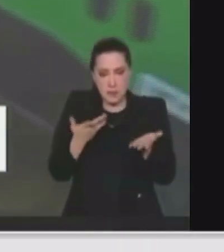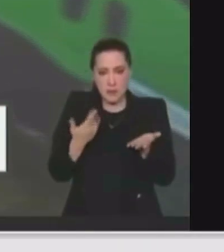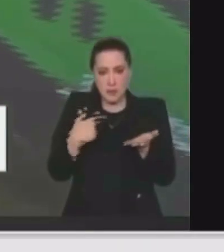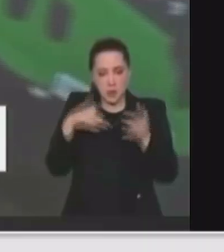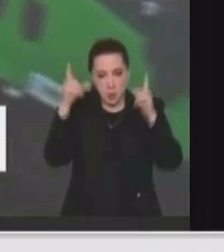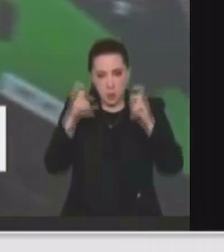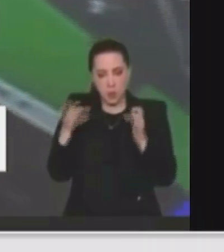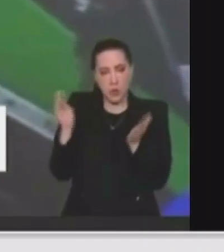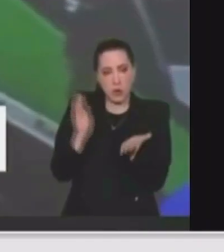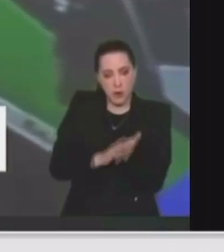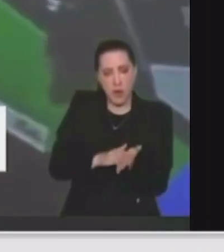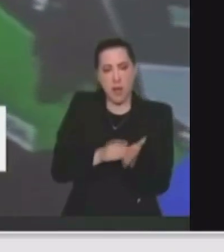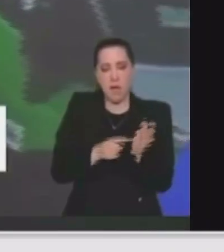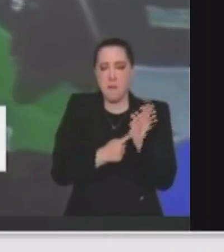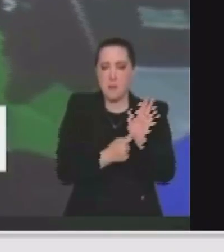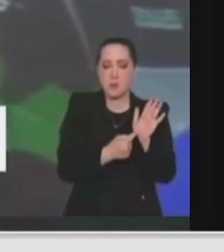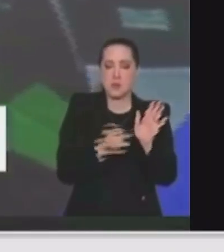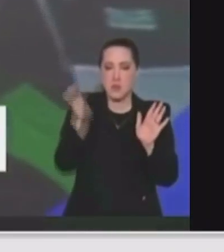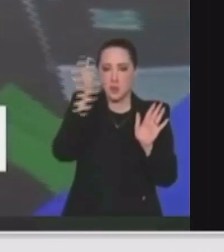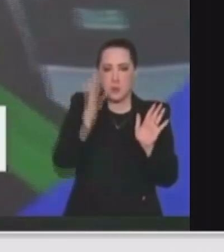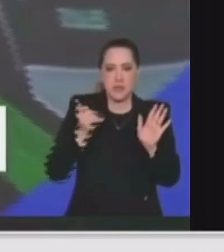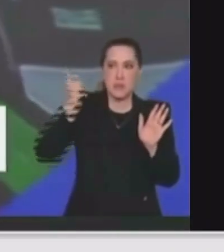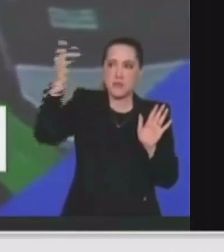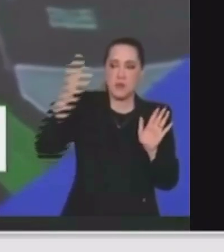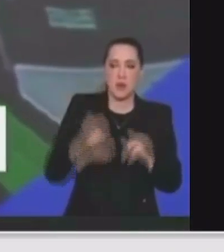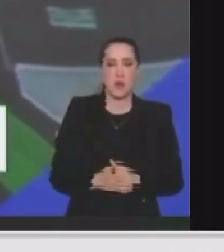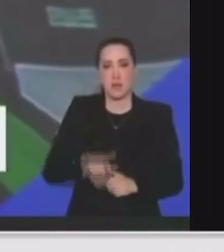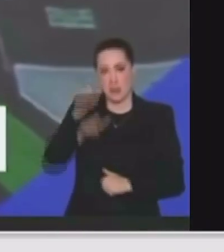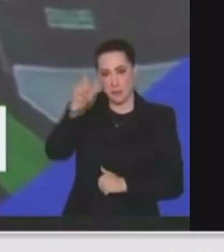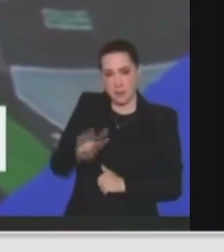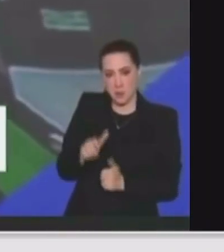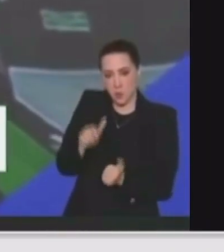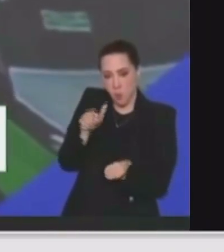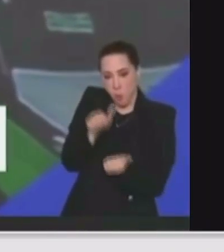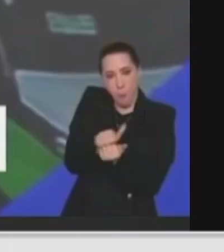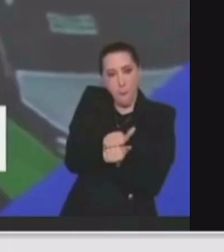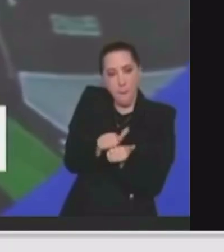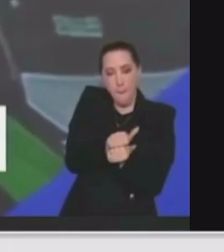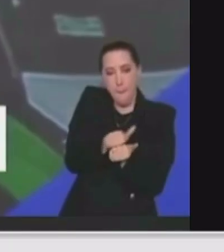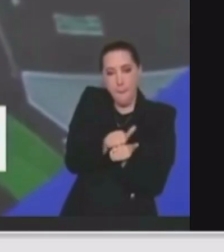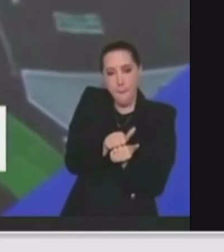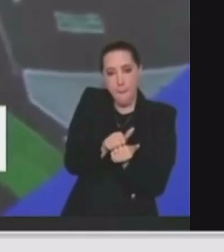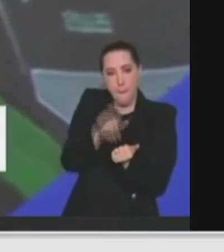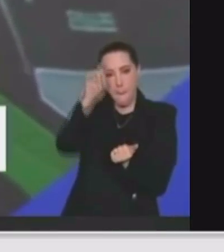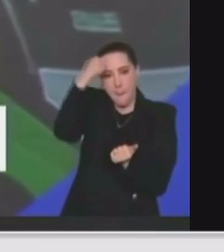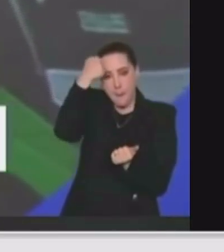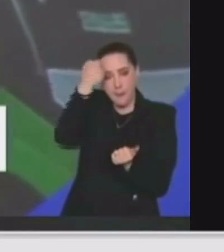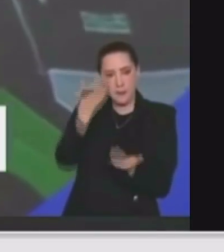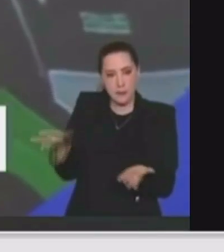colocar representando o Brasil no exterior, um cara sem dente e ainda negro?